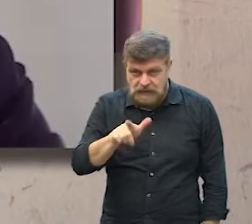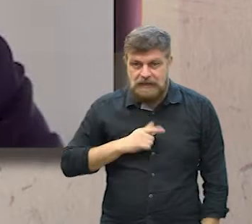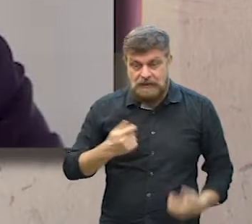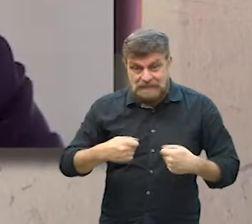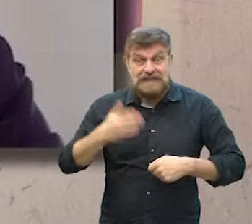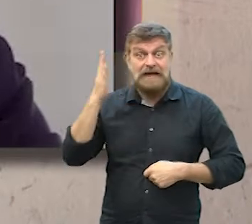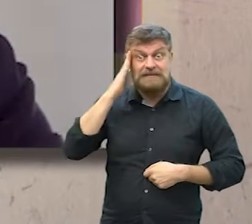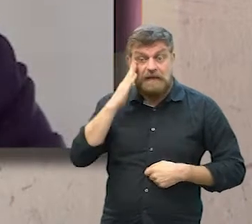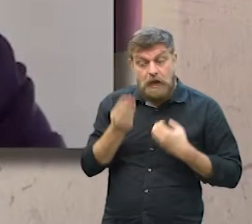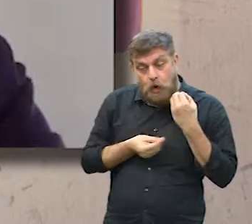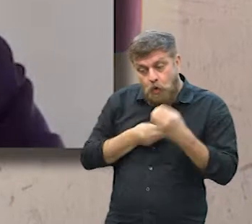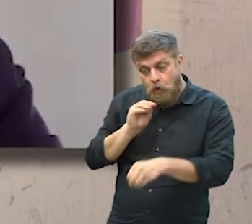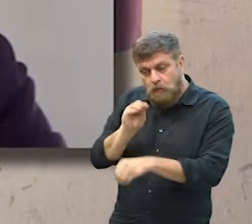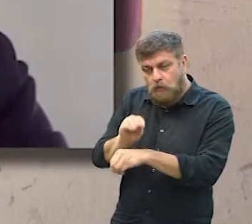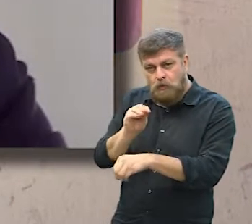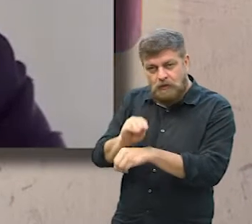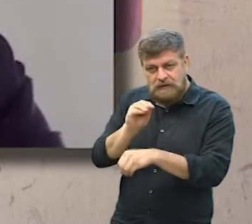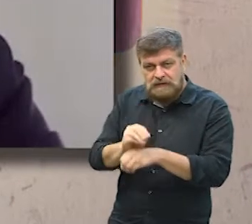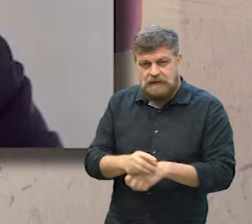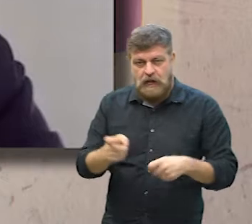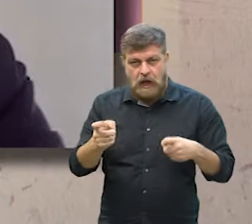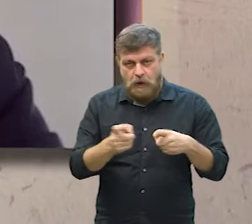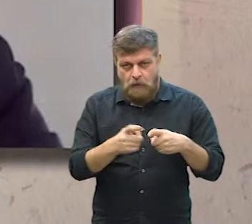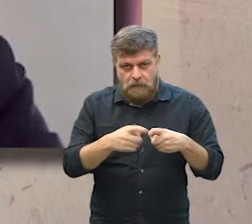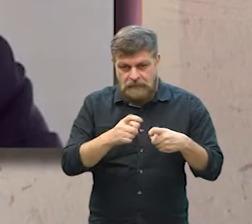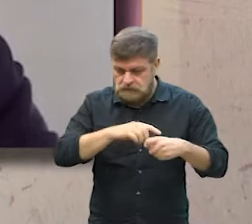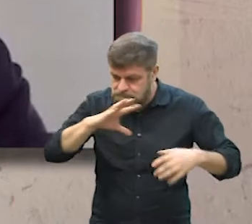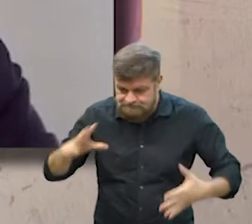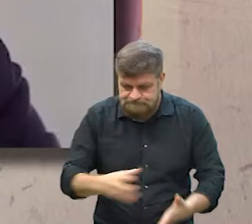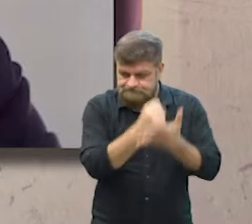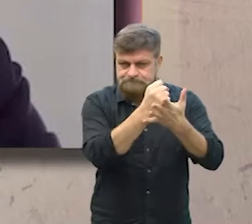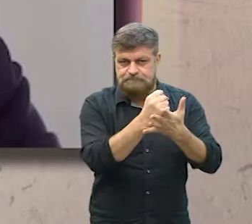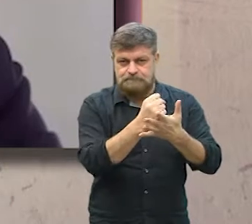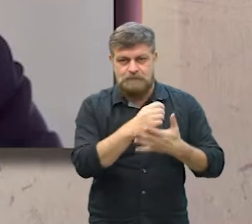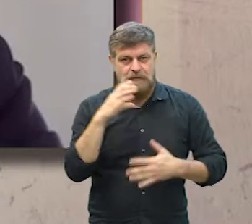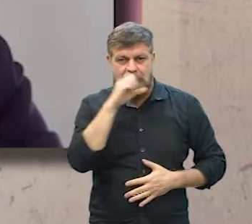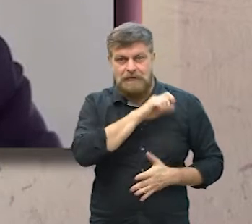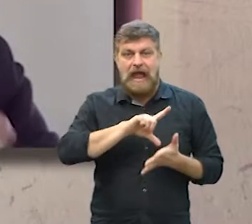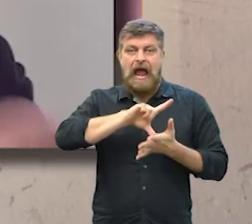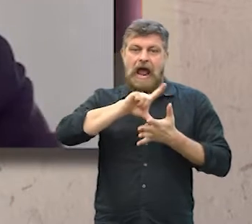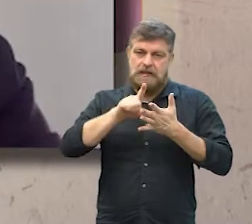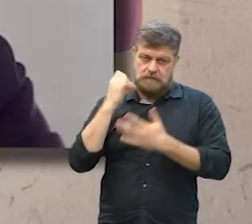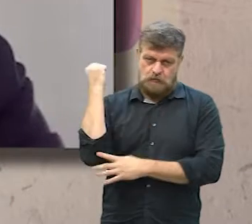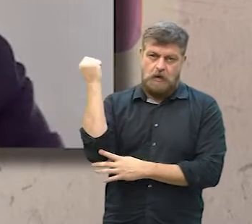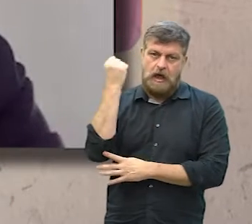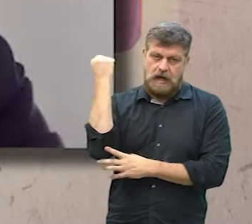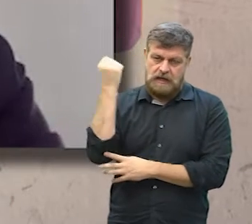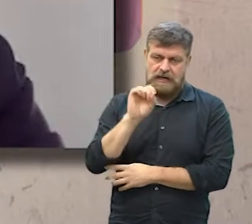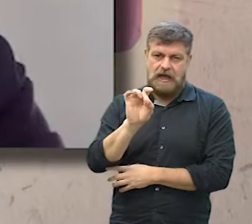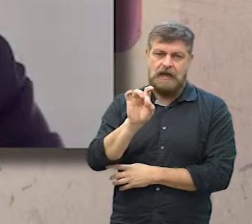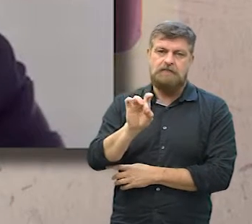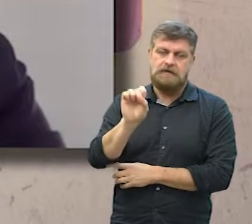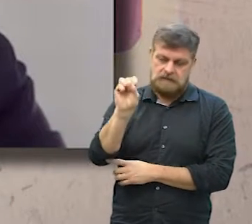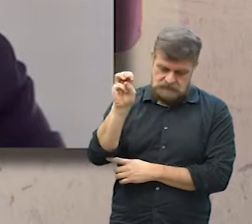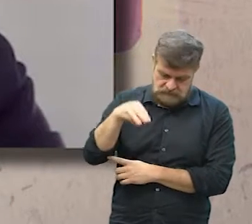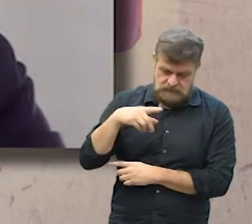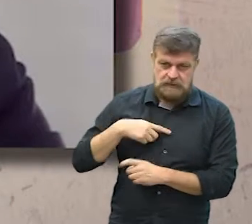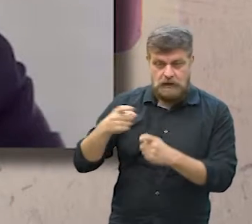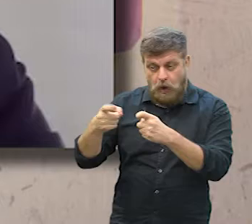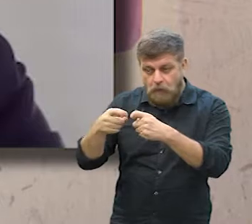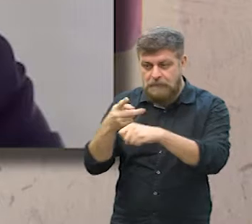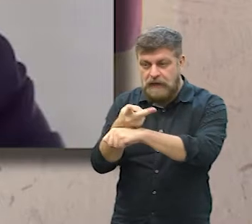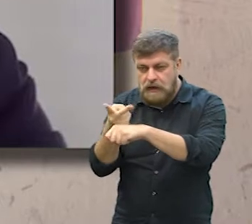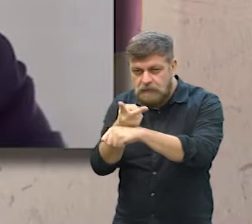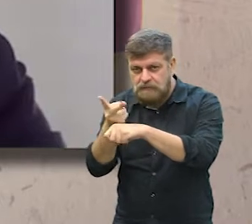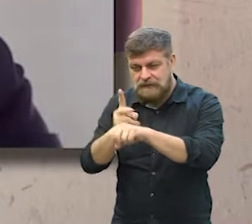geral, quando for uma criança, o clínico geral, né, o emergencista no ponto-socorro, e depois, claro, nos casos mais graves, aí sim vai ser tratada